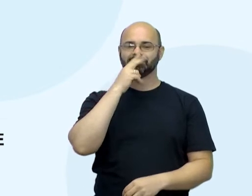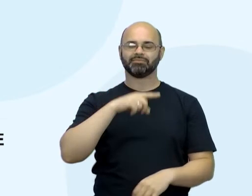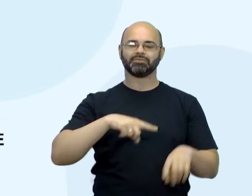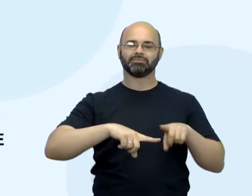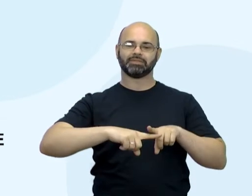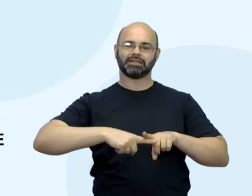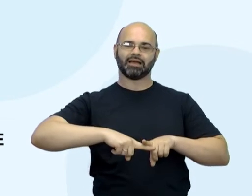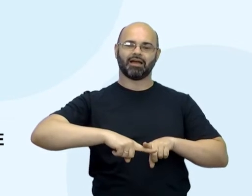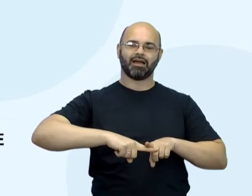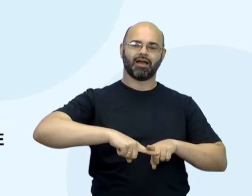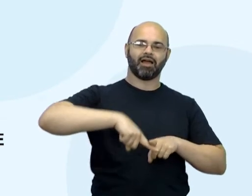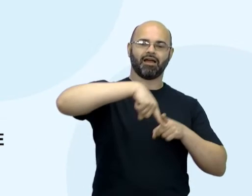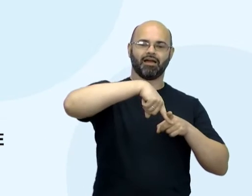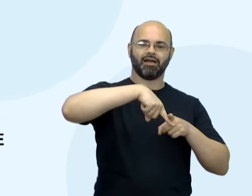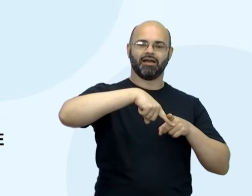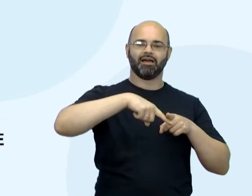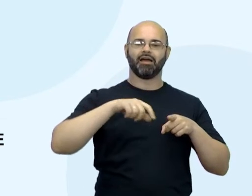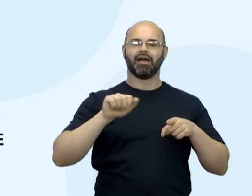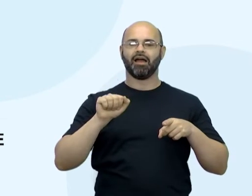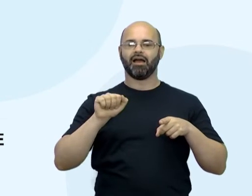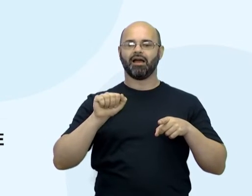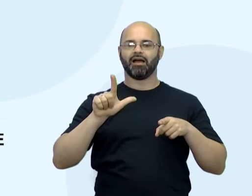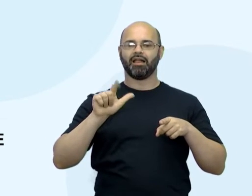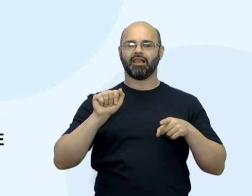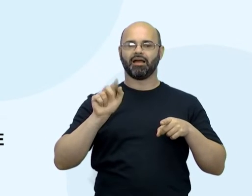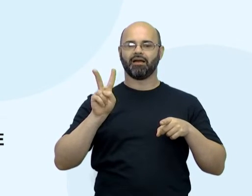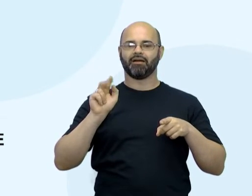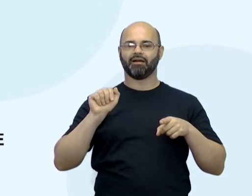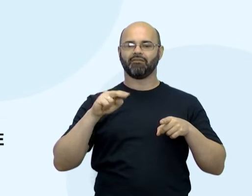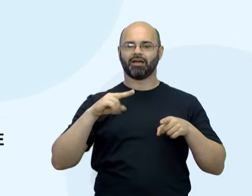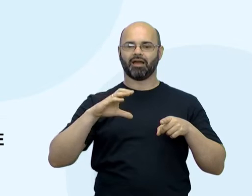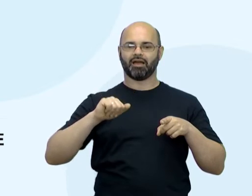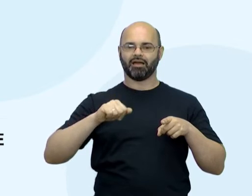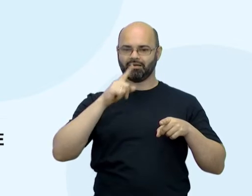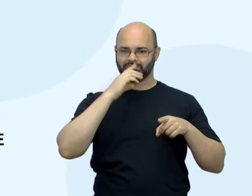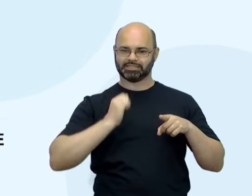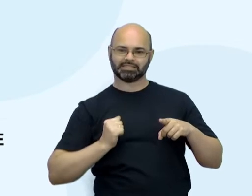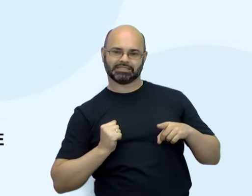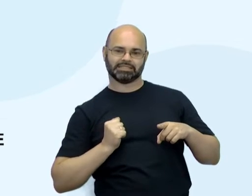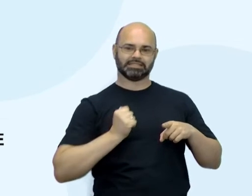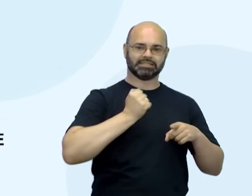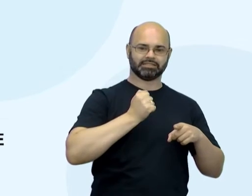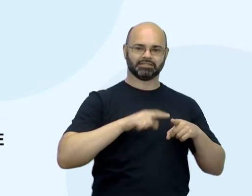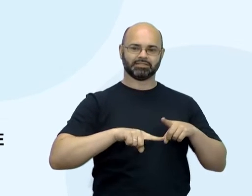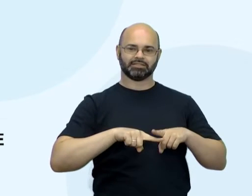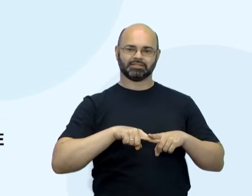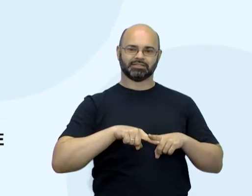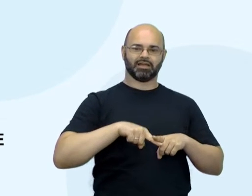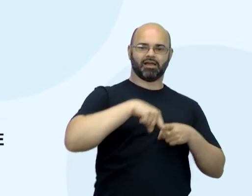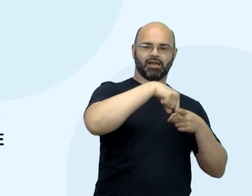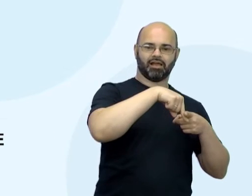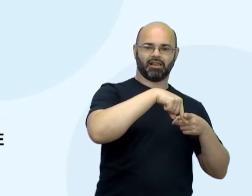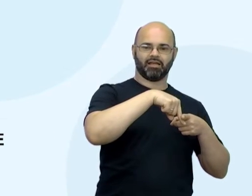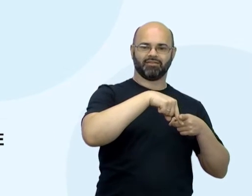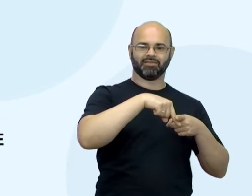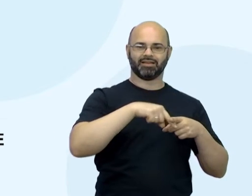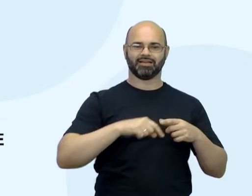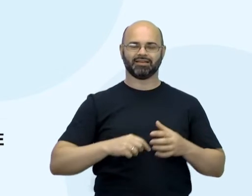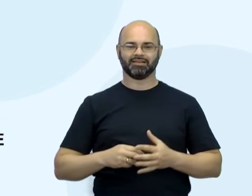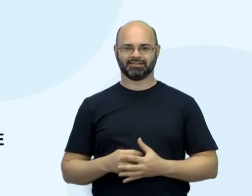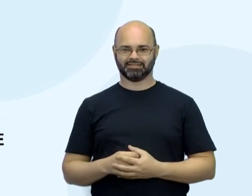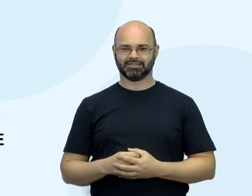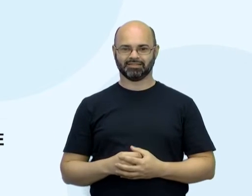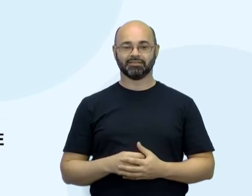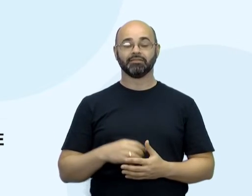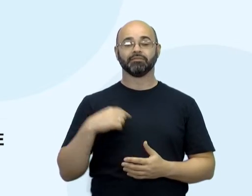alavanca. Aí para a gente colocar o nome das alavancas, eu não sei se você lembra disso, a gente vai em quem está